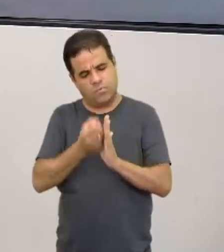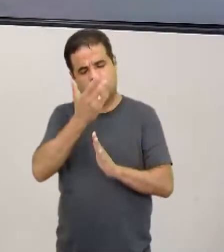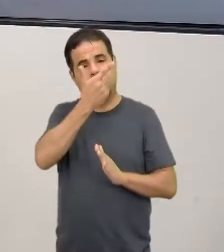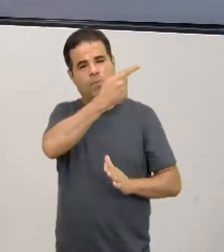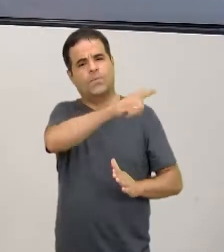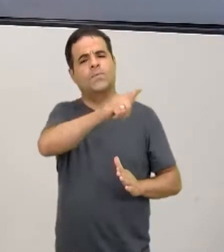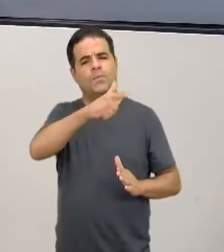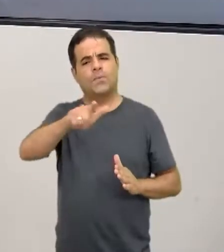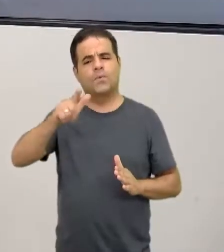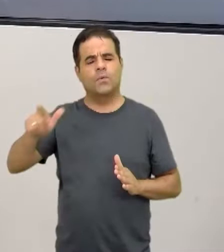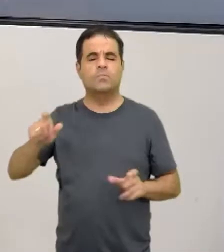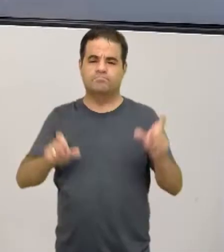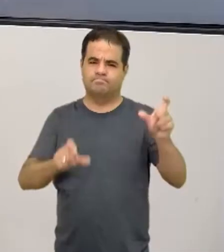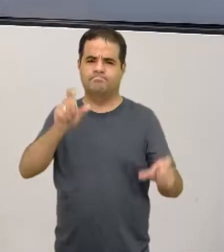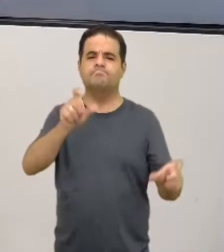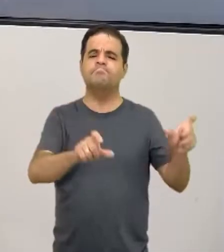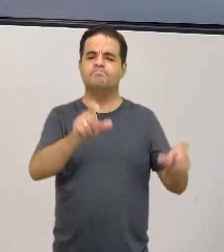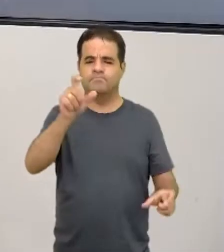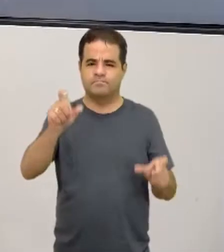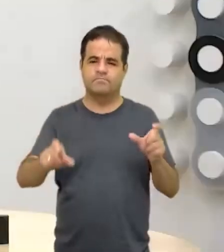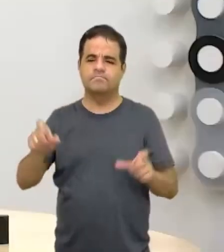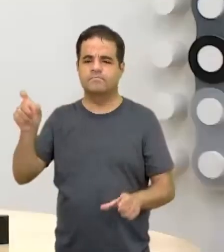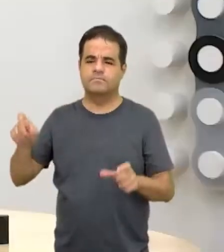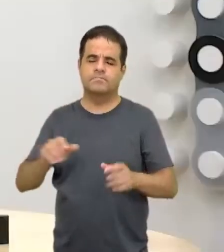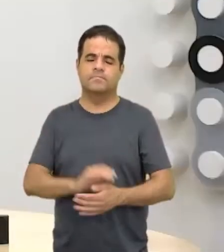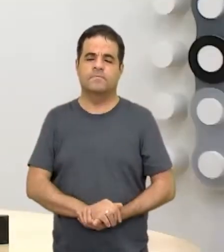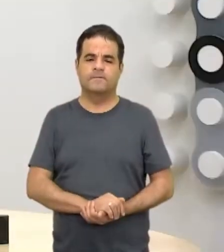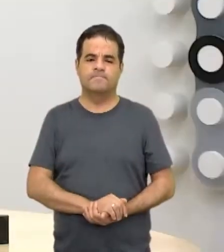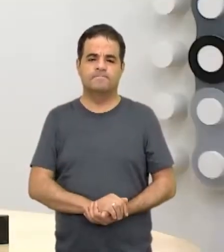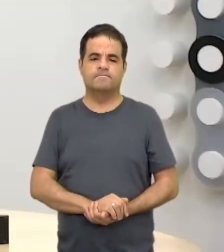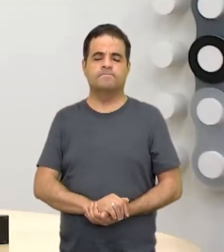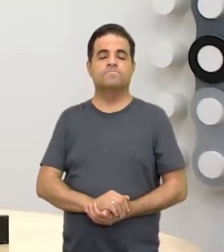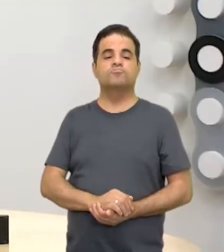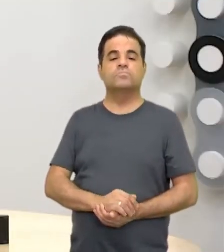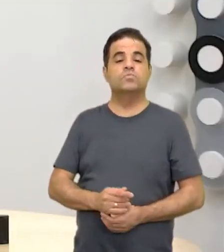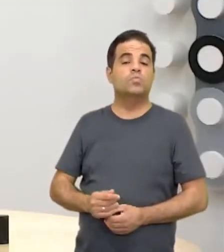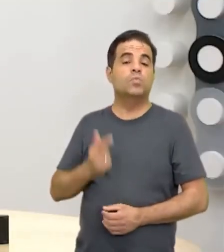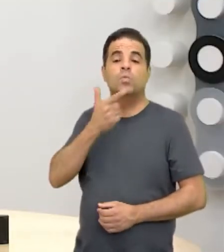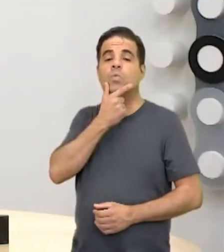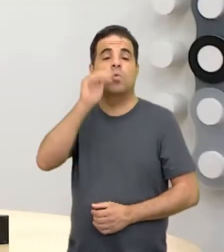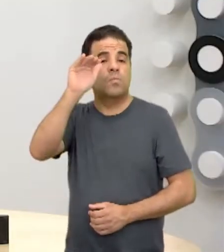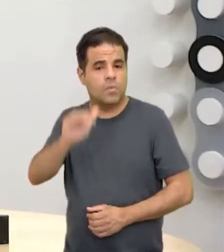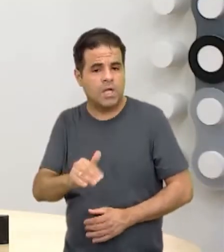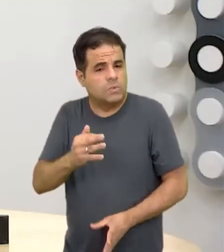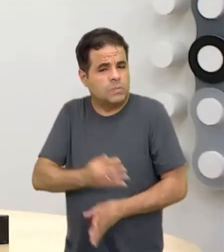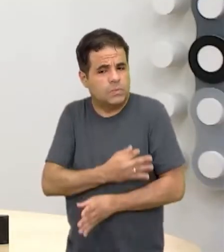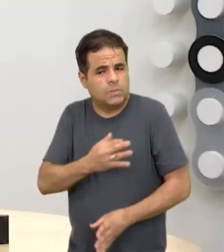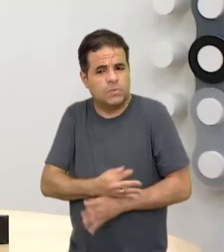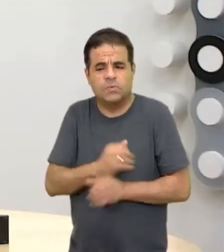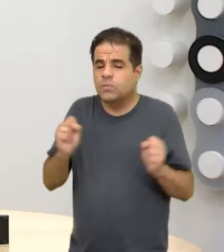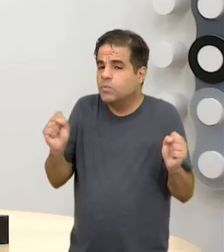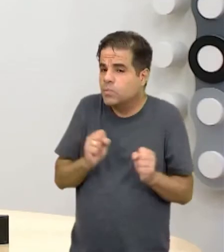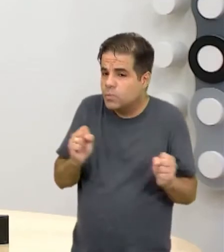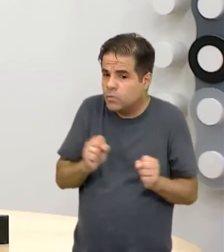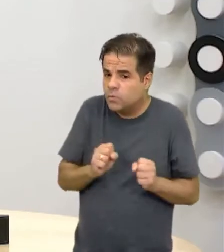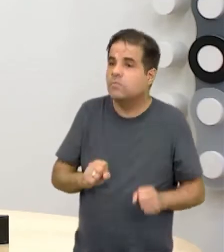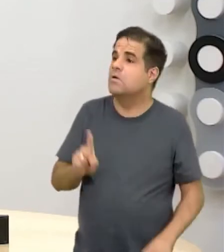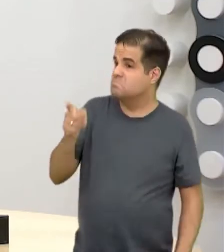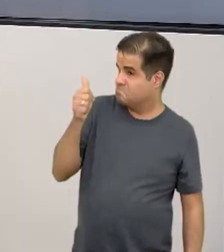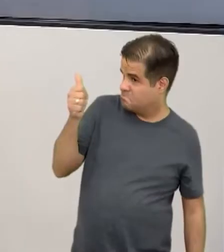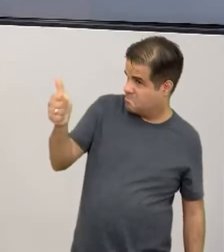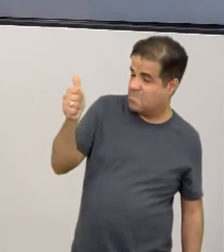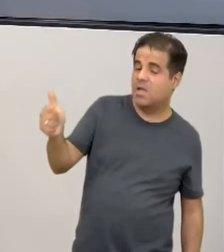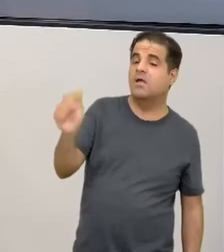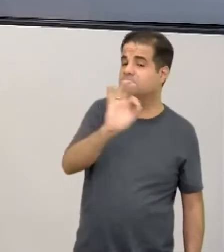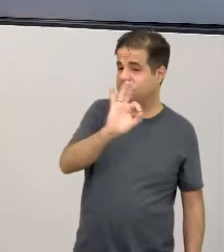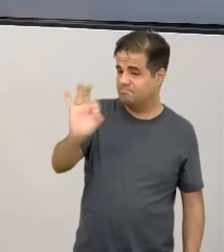desses outros indivíduos. O Homo de Neandertal era um homem baixo, robusto e resistente ao frio, o senhor comentou, né? Muito bem, isso O